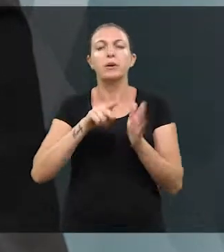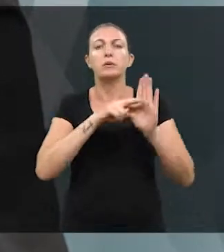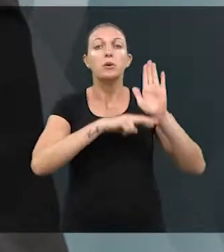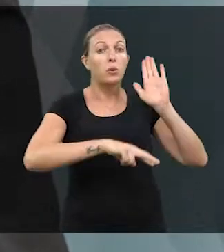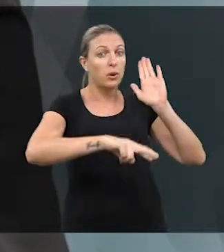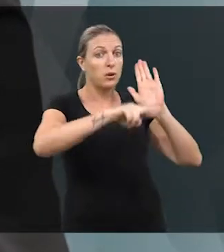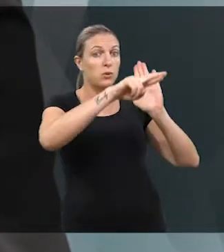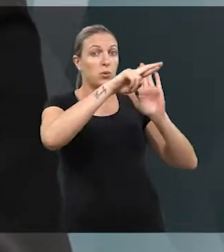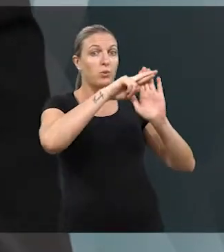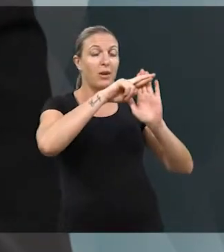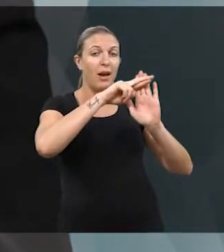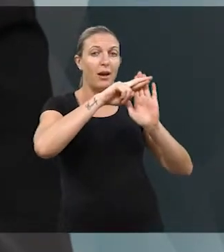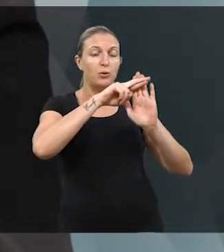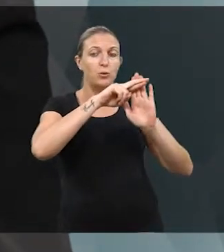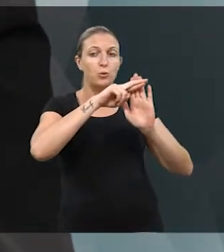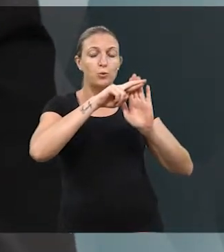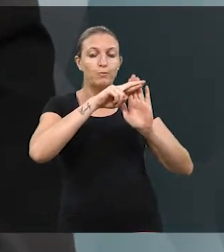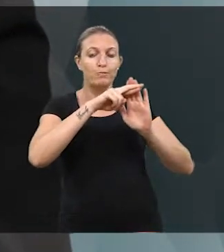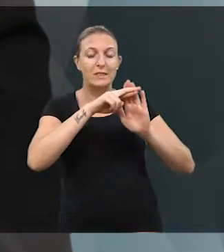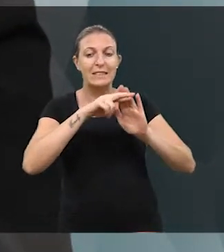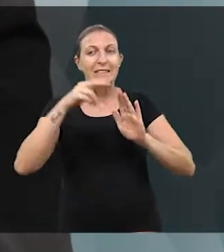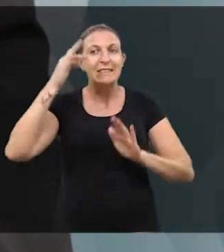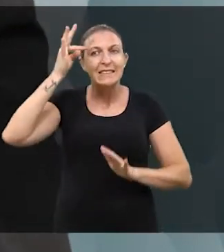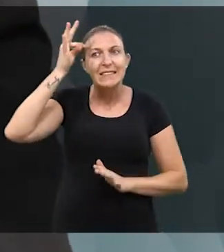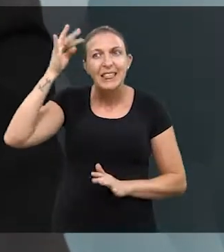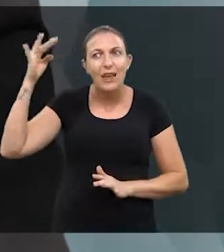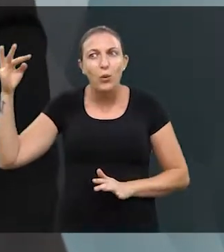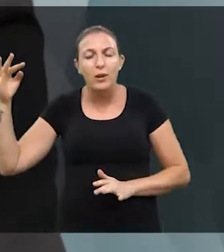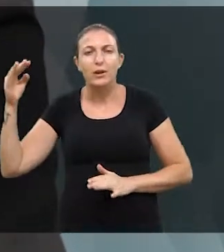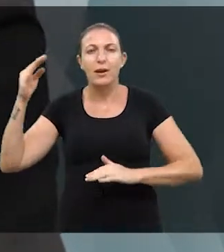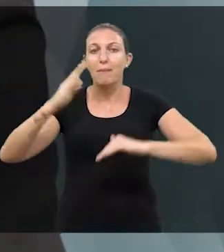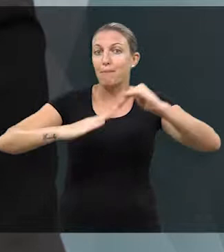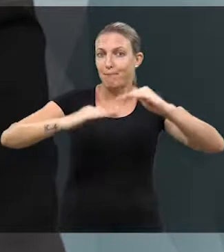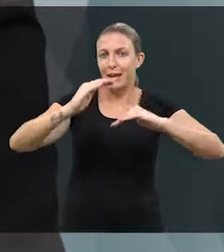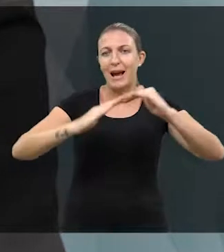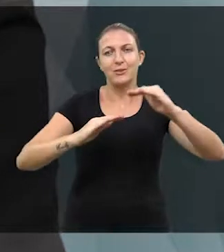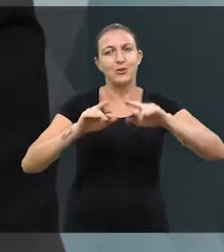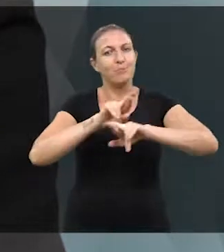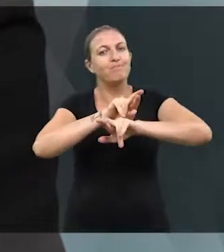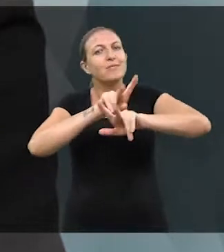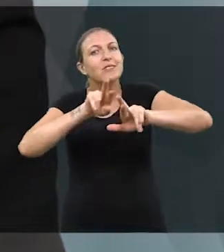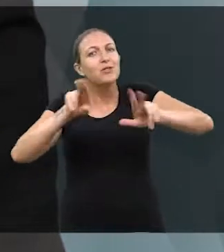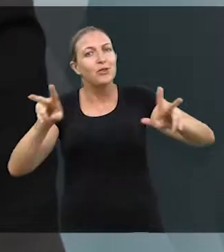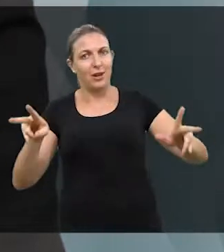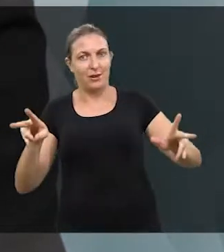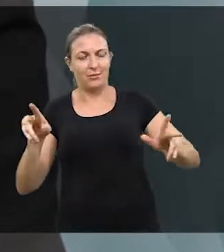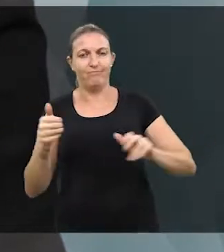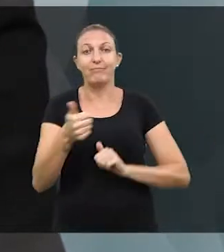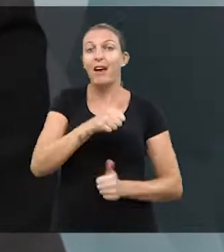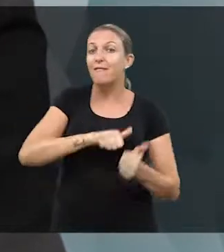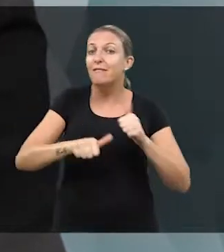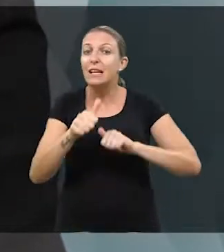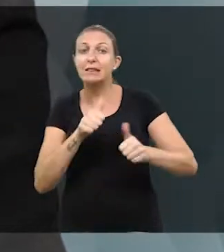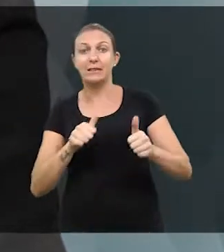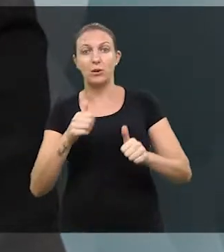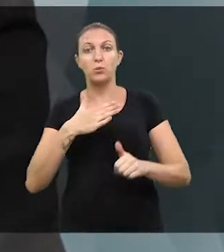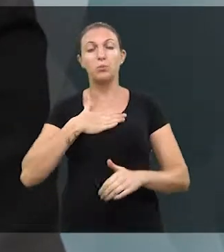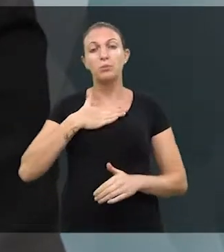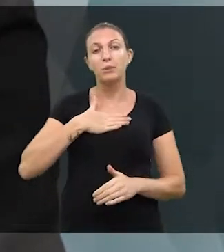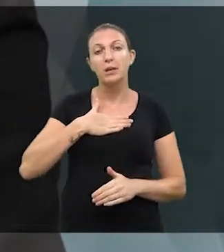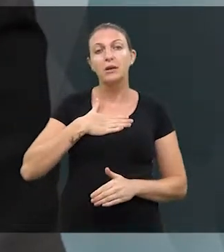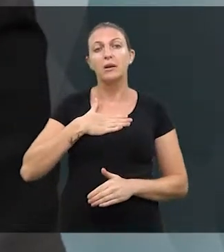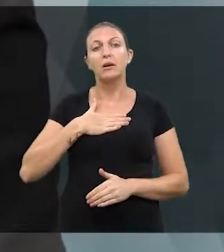ele vai entre a teoria prática ela tem uma distância então mas a avaliação que eu faço assim é um